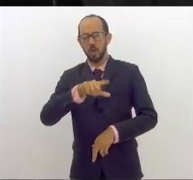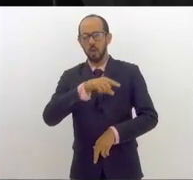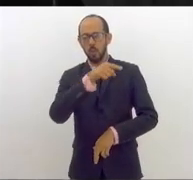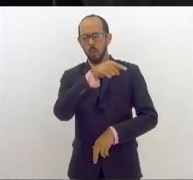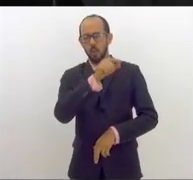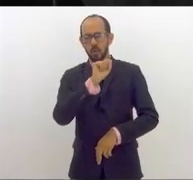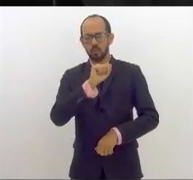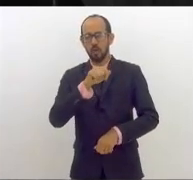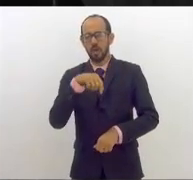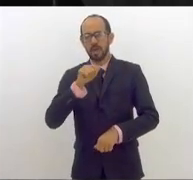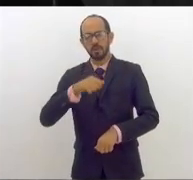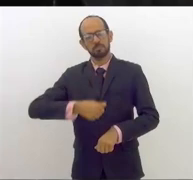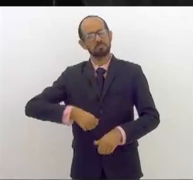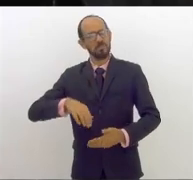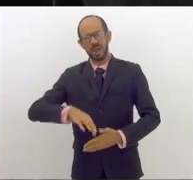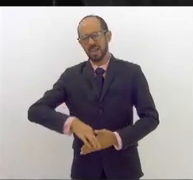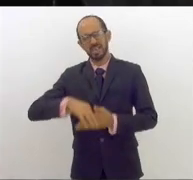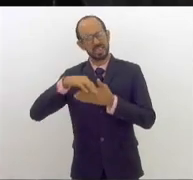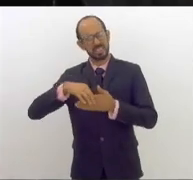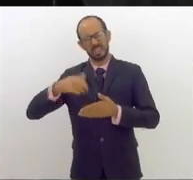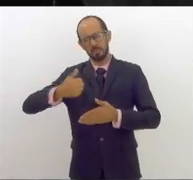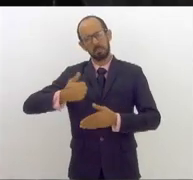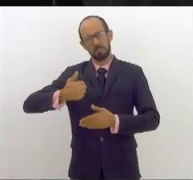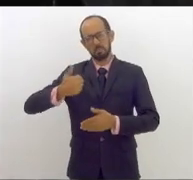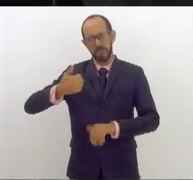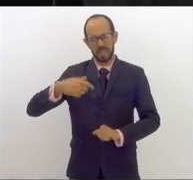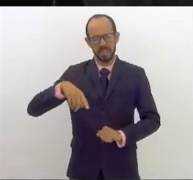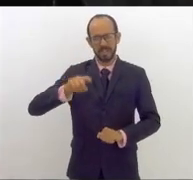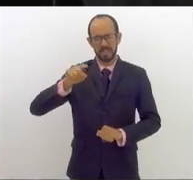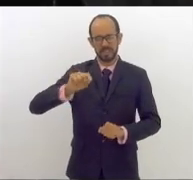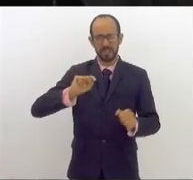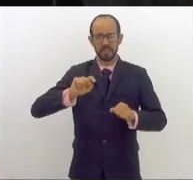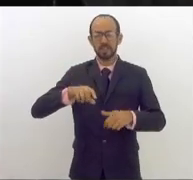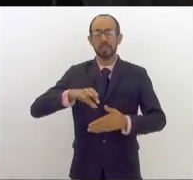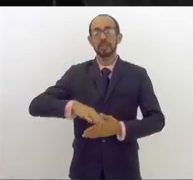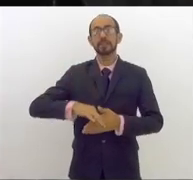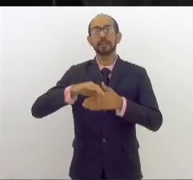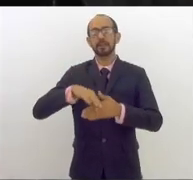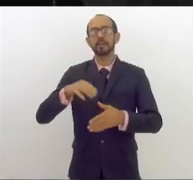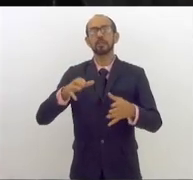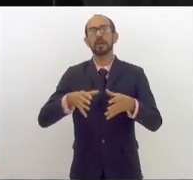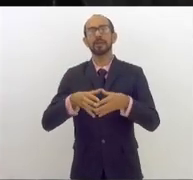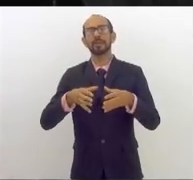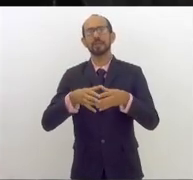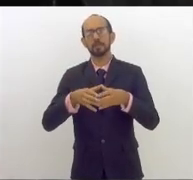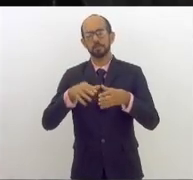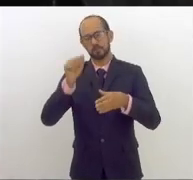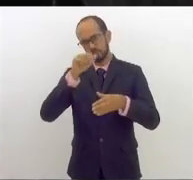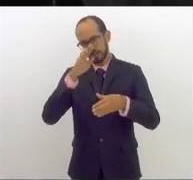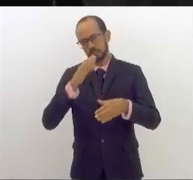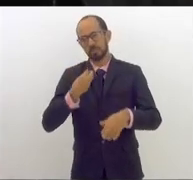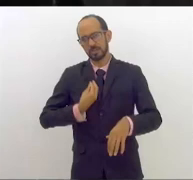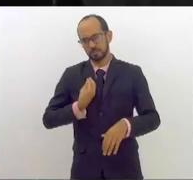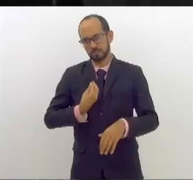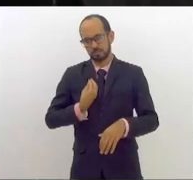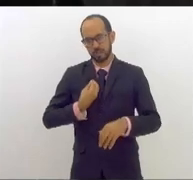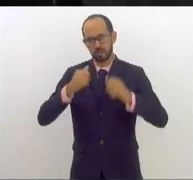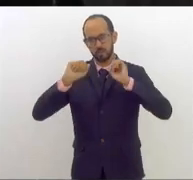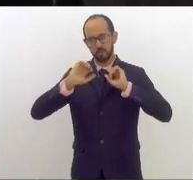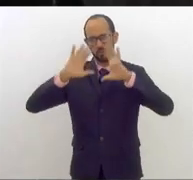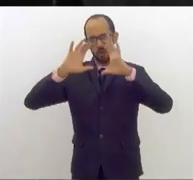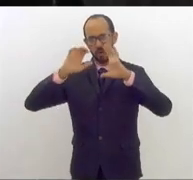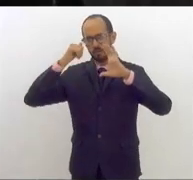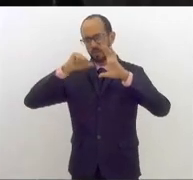pioneira inclusive liderando equipes brasileiras pela primeira vez participando na modalidade vôlei feminino